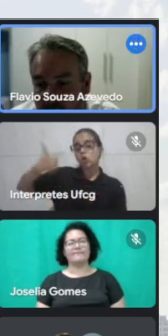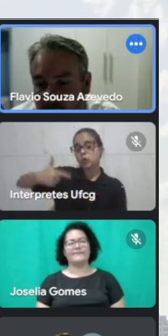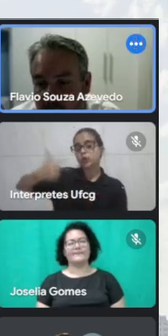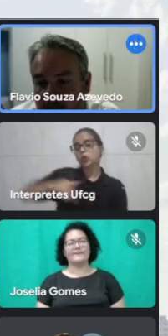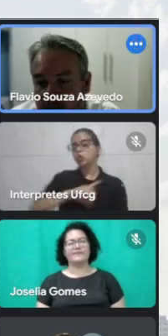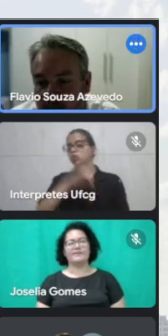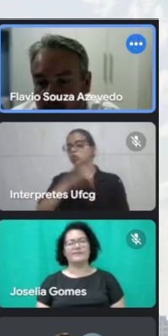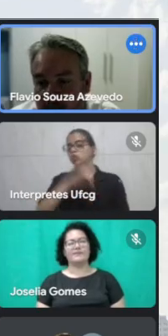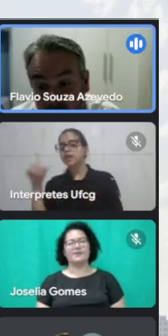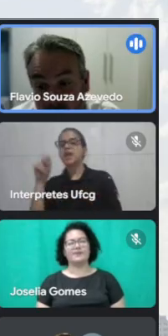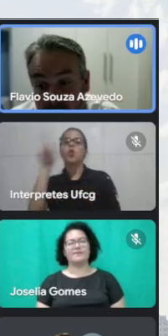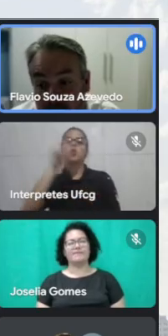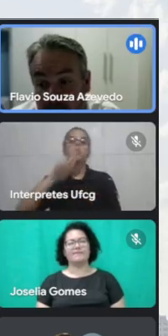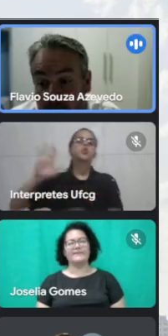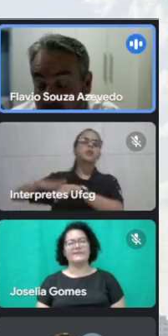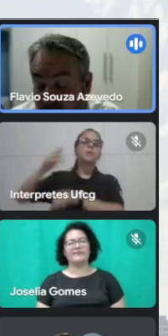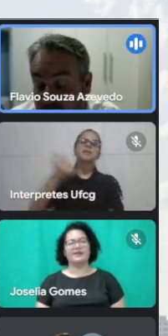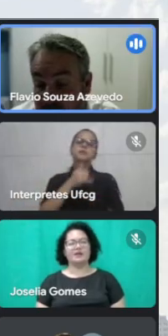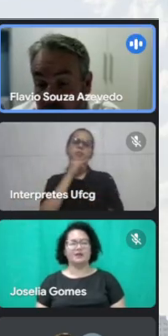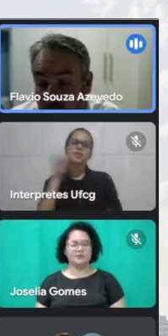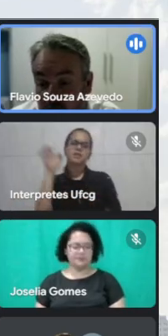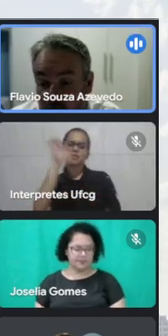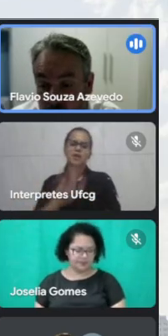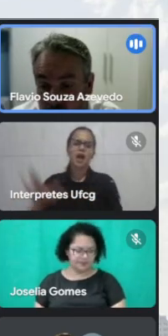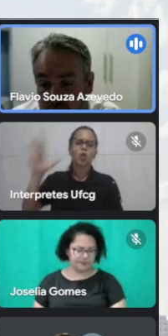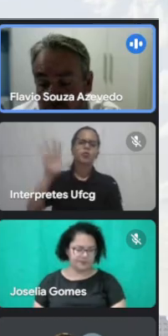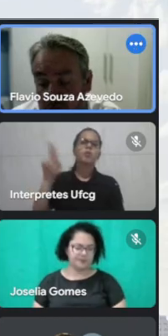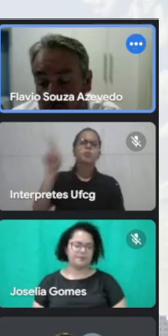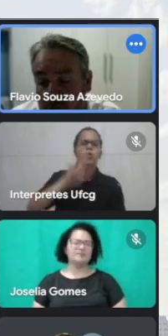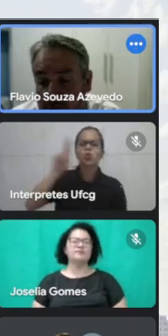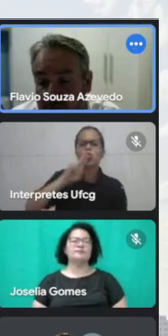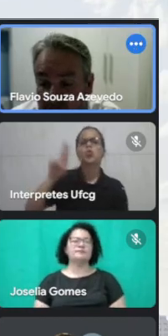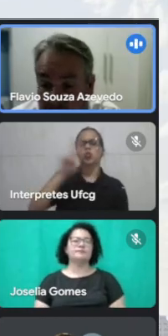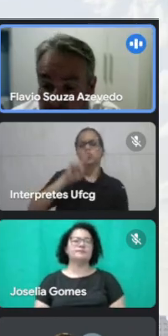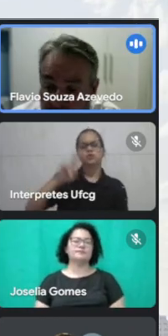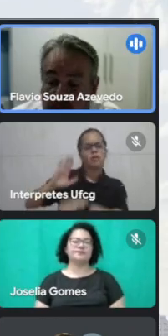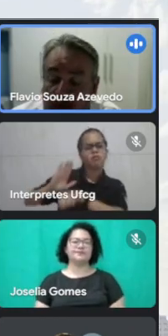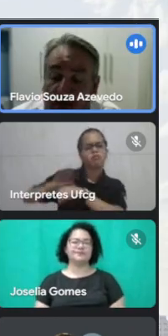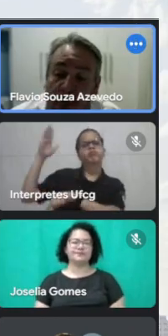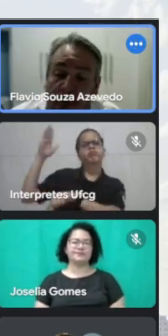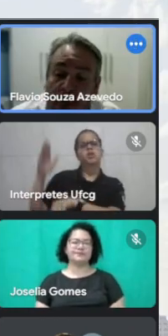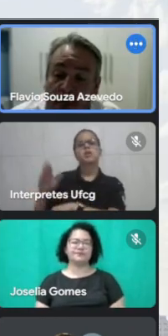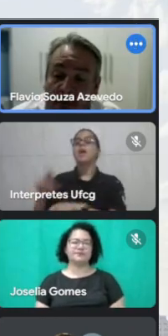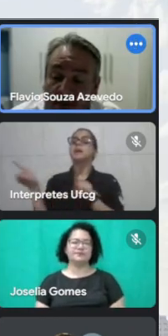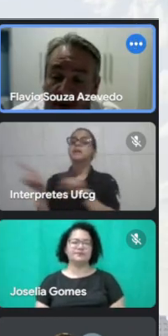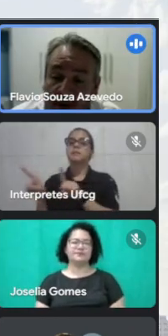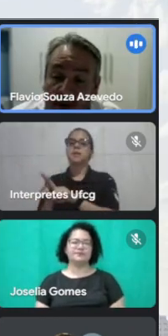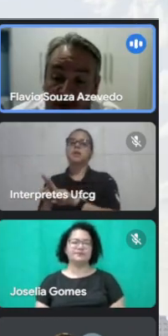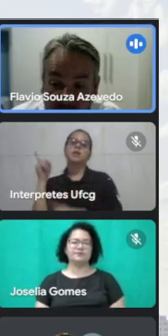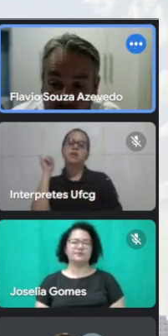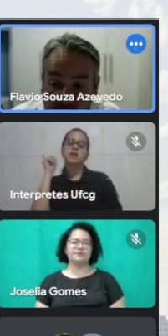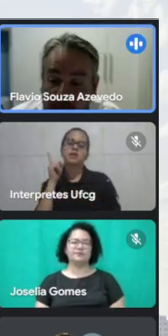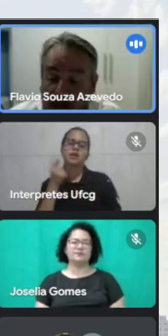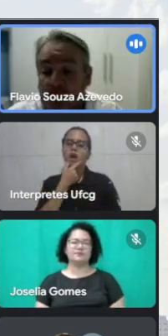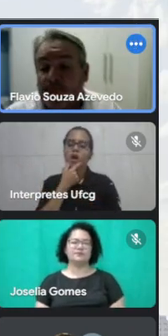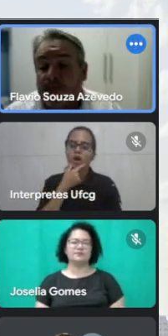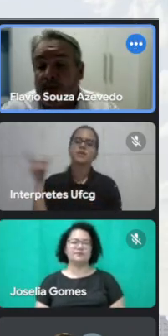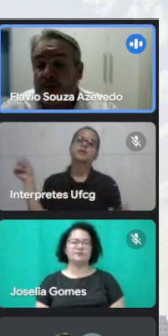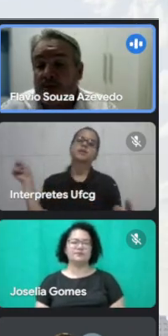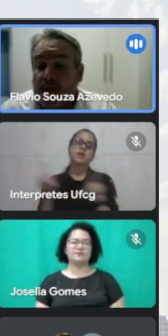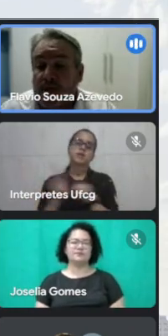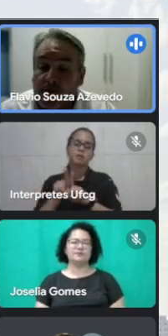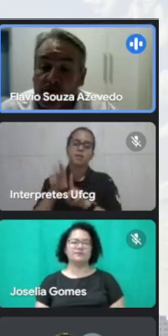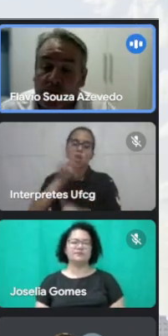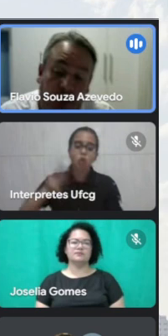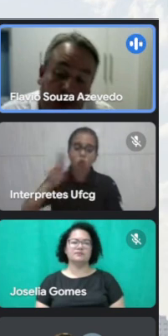emergentes. Na Europa, eles utilizam muito o junco. Inglaterra, né, Austrália,